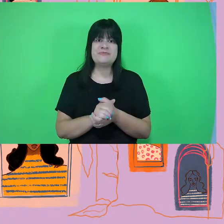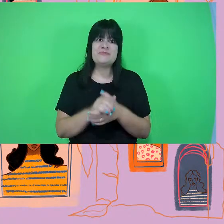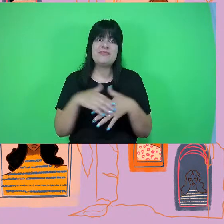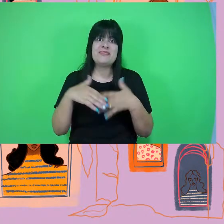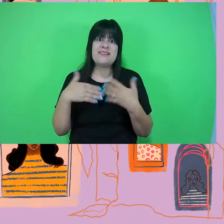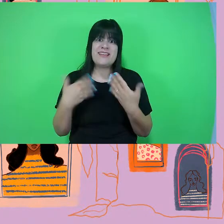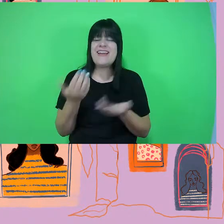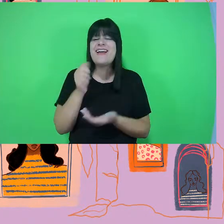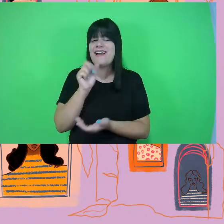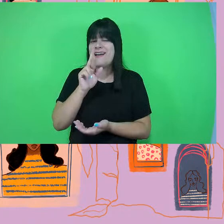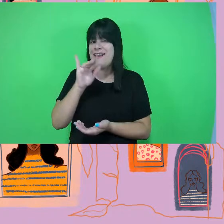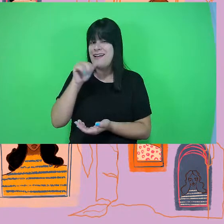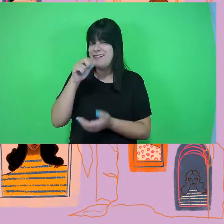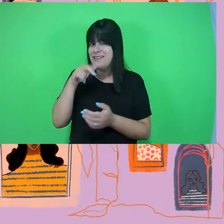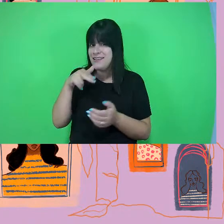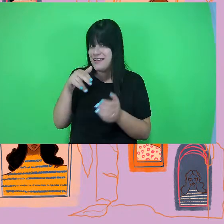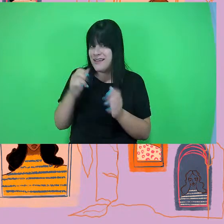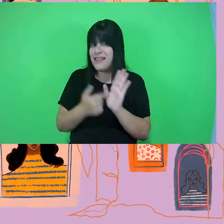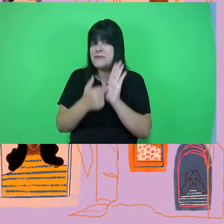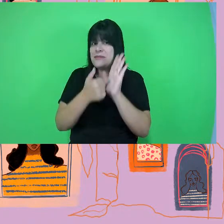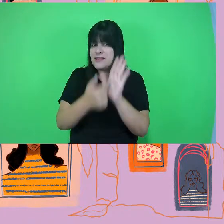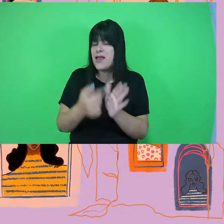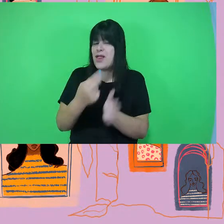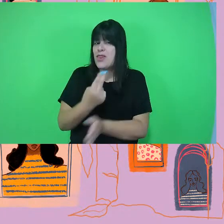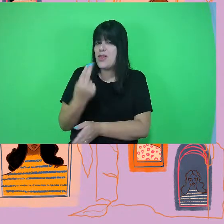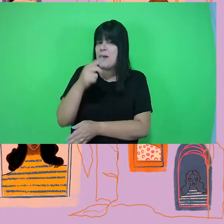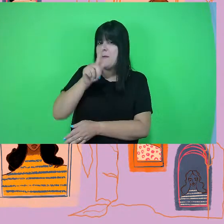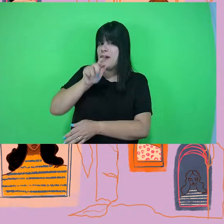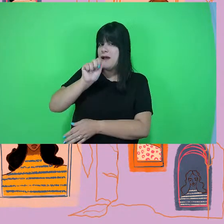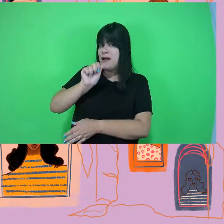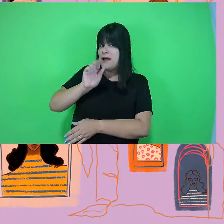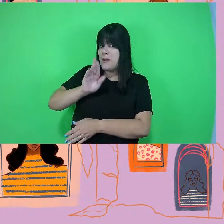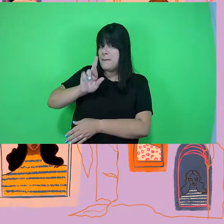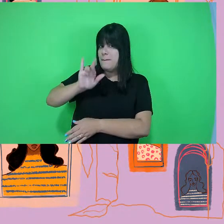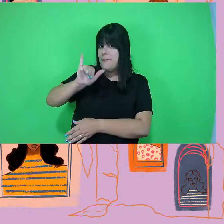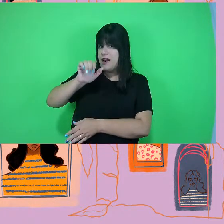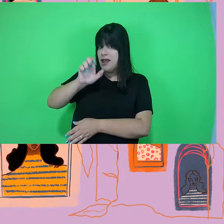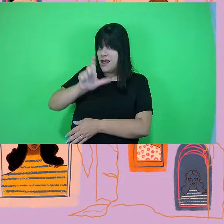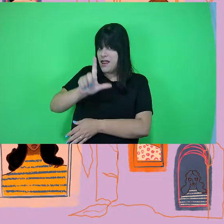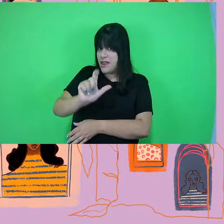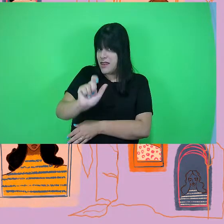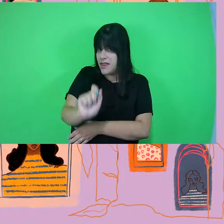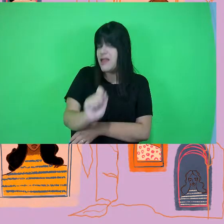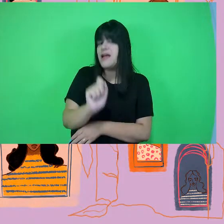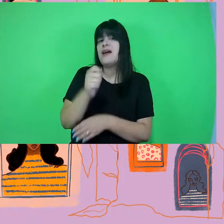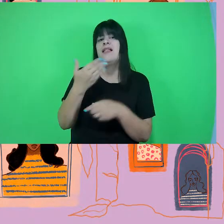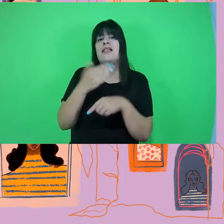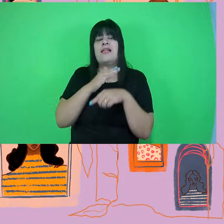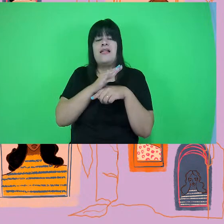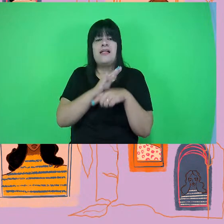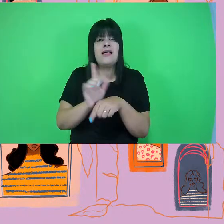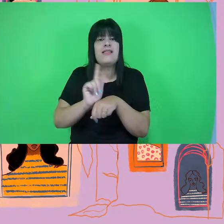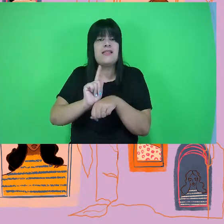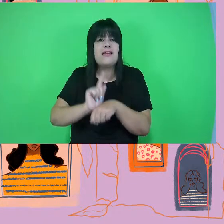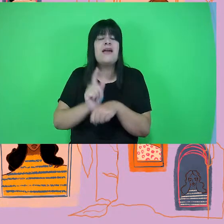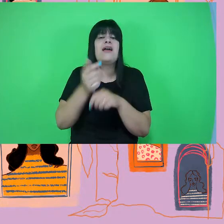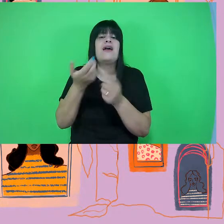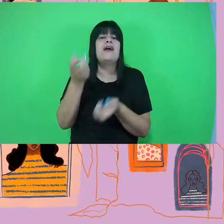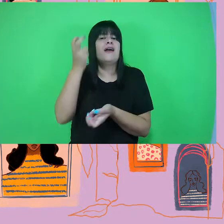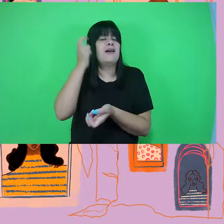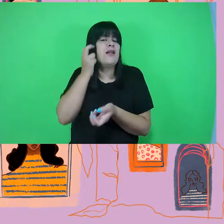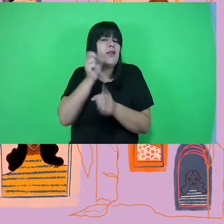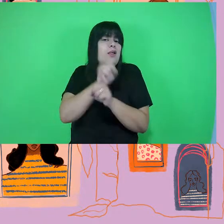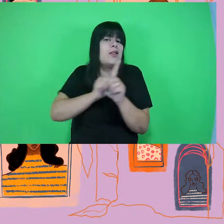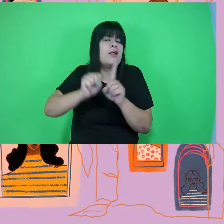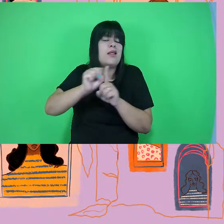Conforme a Ariane já apresentou, eu sou a Gabriela Neves, eu sou assistente da Gerência de Estudos e Programas Sociais do SESC São